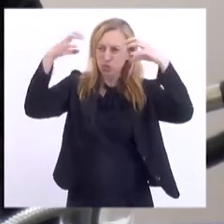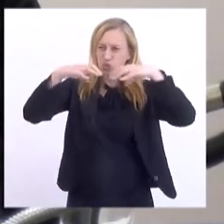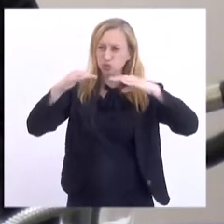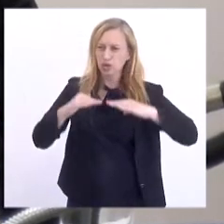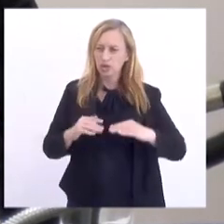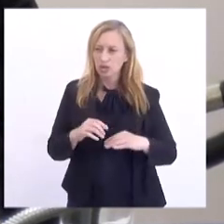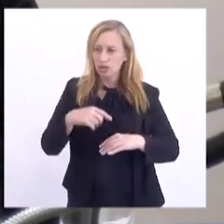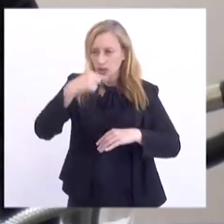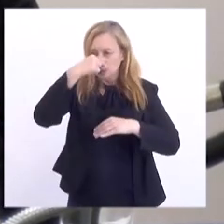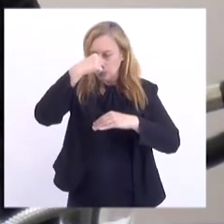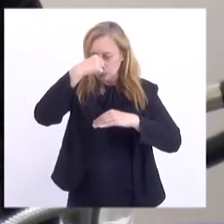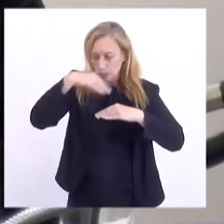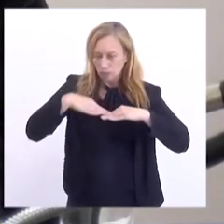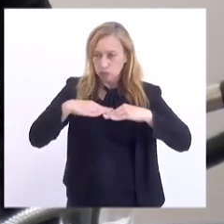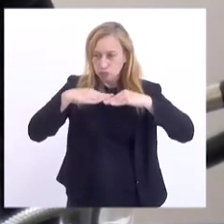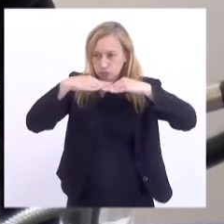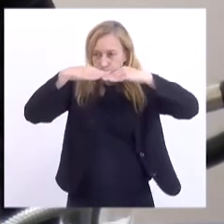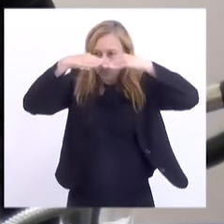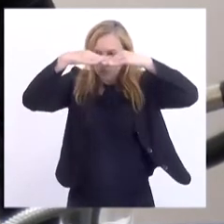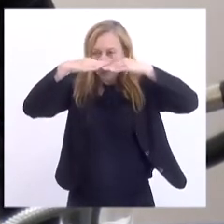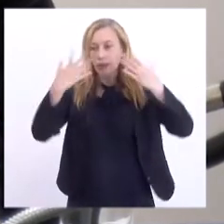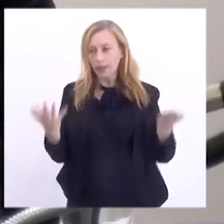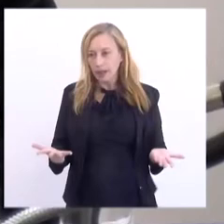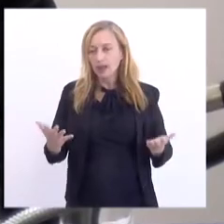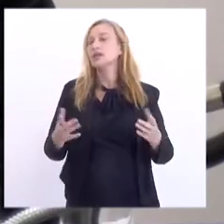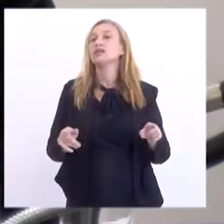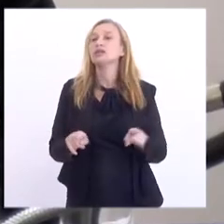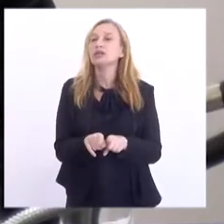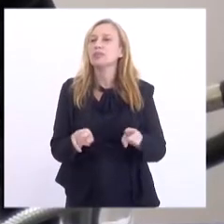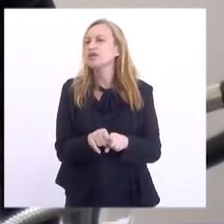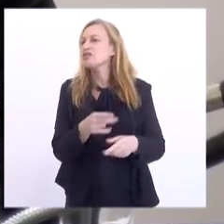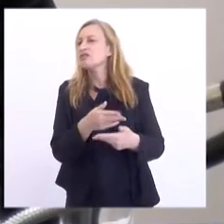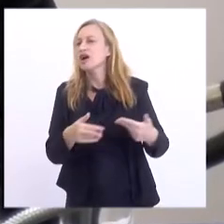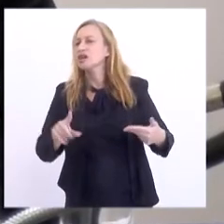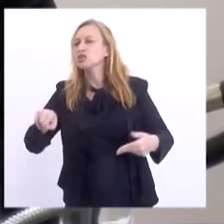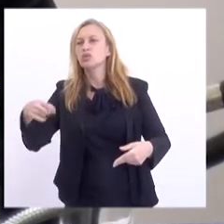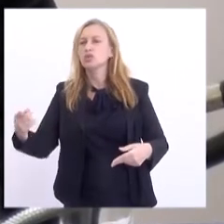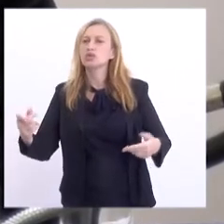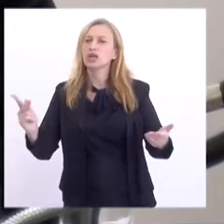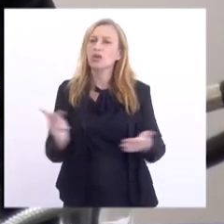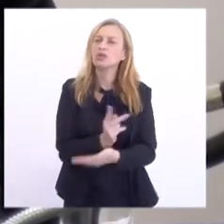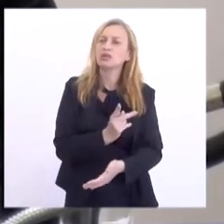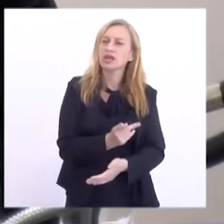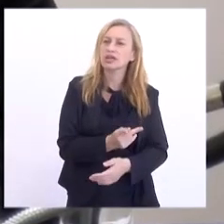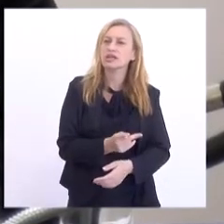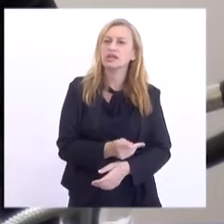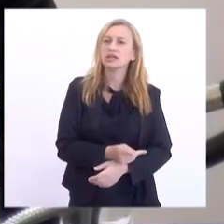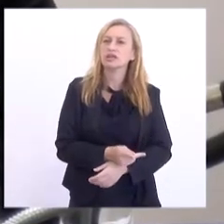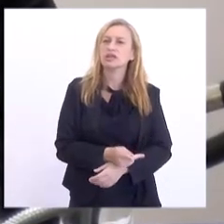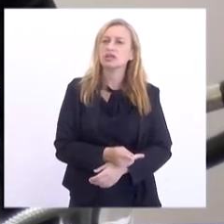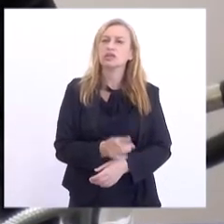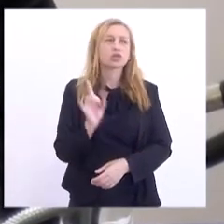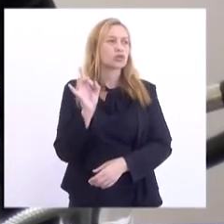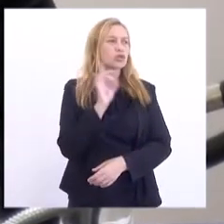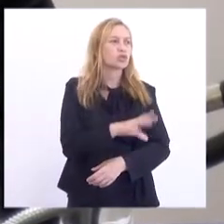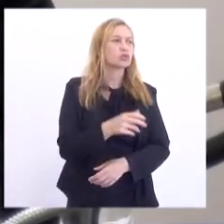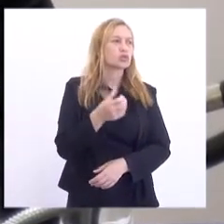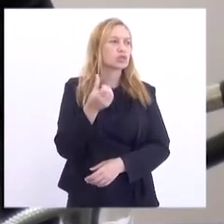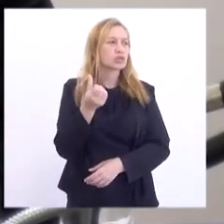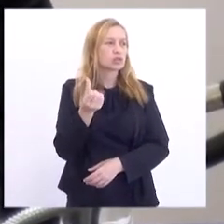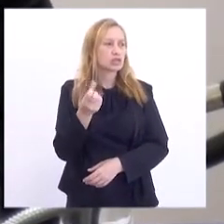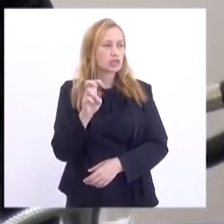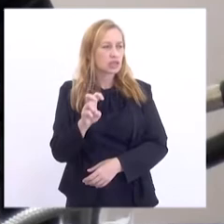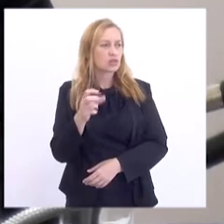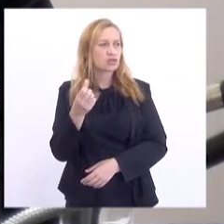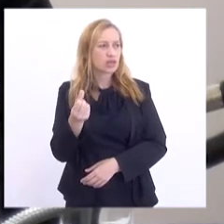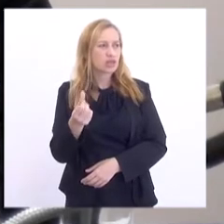mas também as inundações que se que se ocorrem em sequência nas últimas cinco seis sete